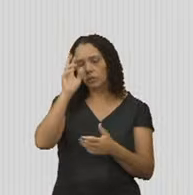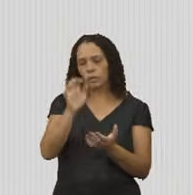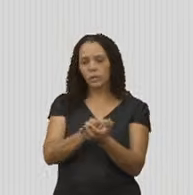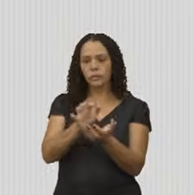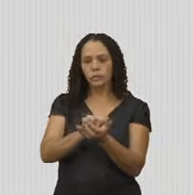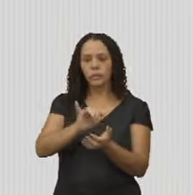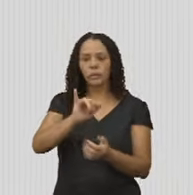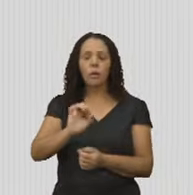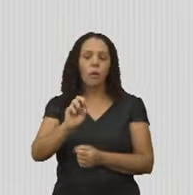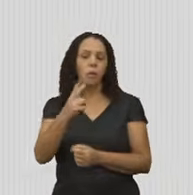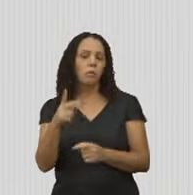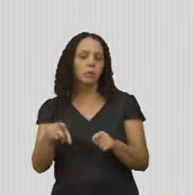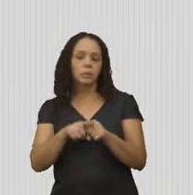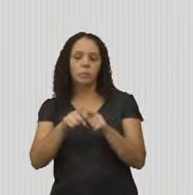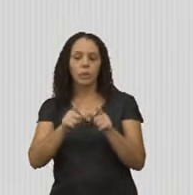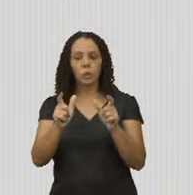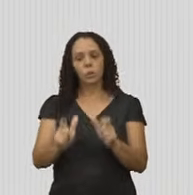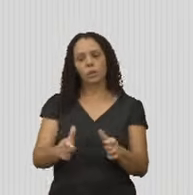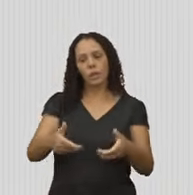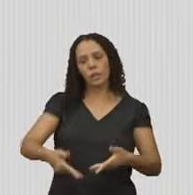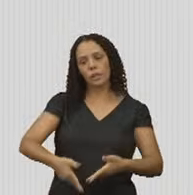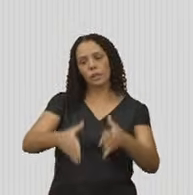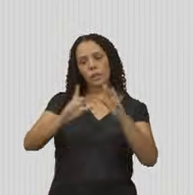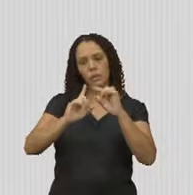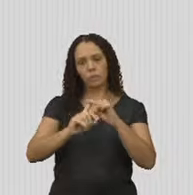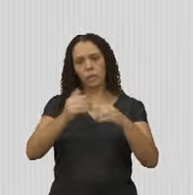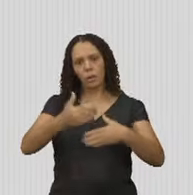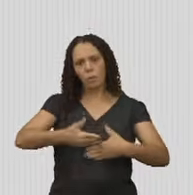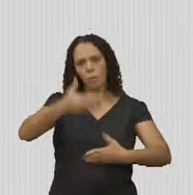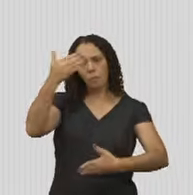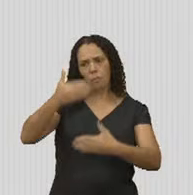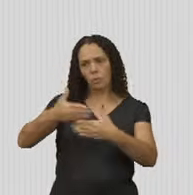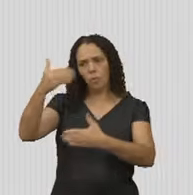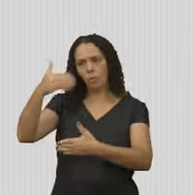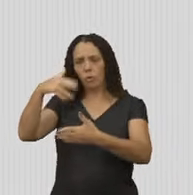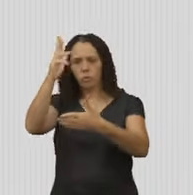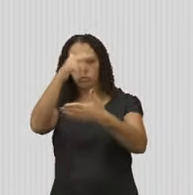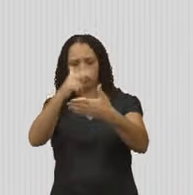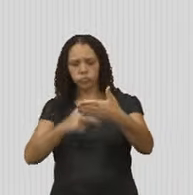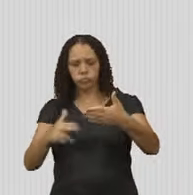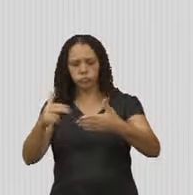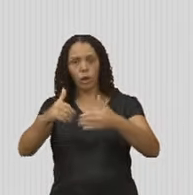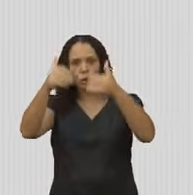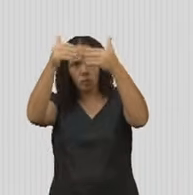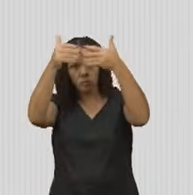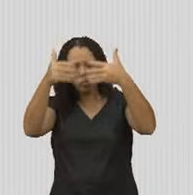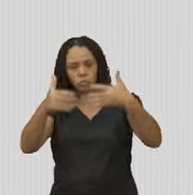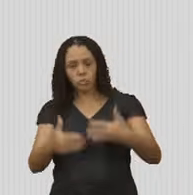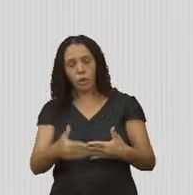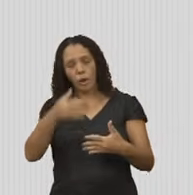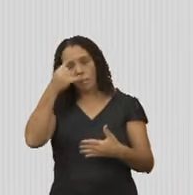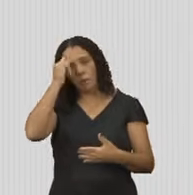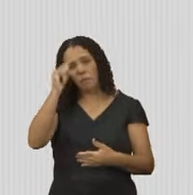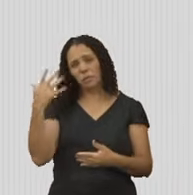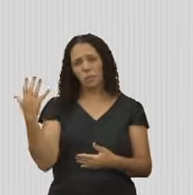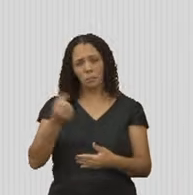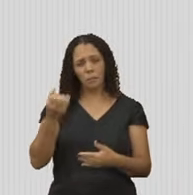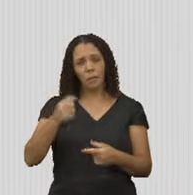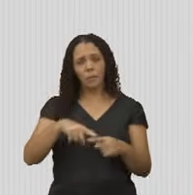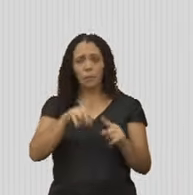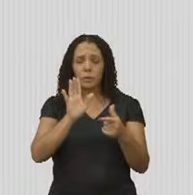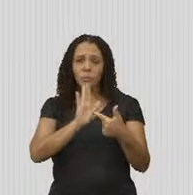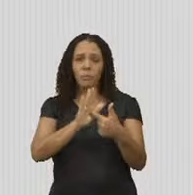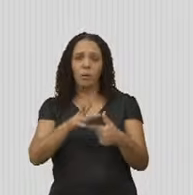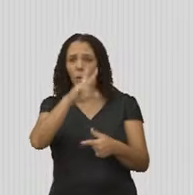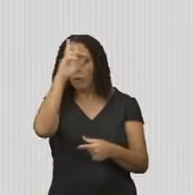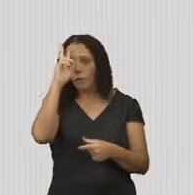muro do cemitério aqui da nossa cidade, a gente tentar trabalhar para que o muro fique, ao invés de branco, ele fique com a história de